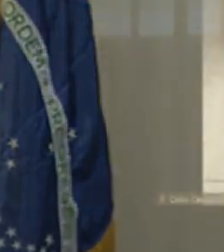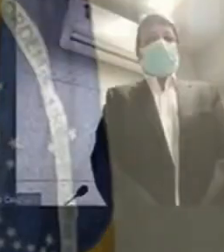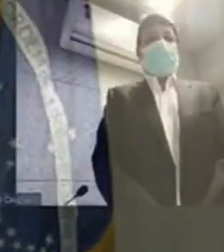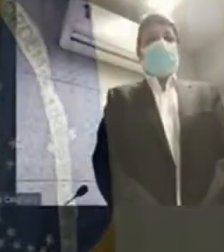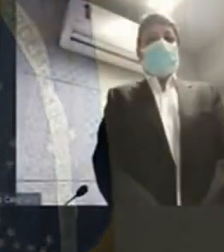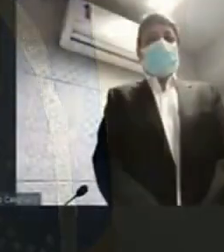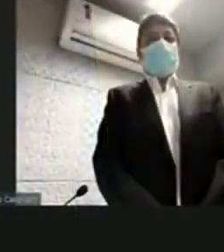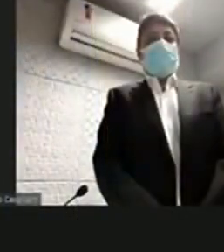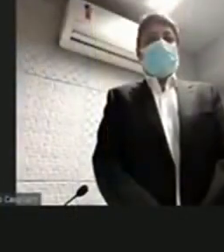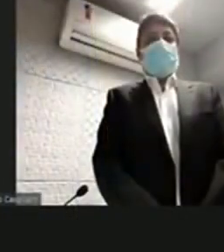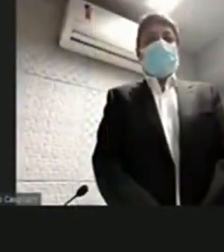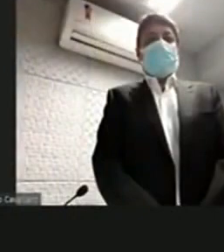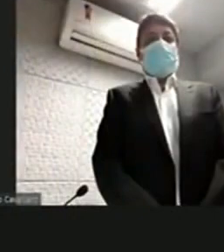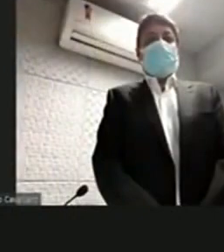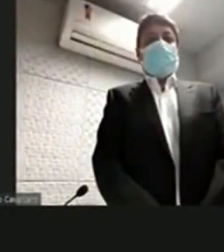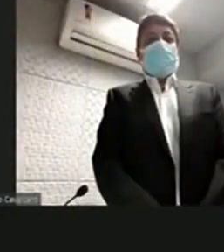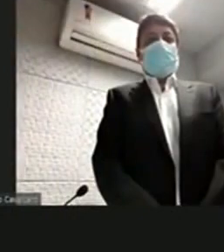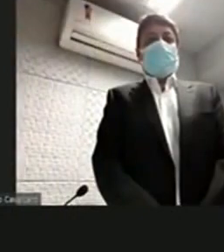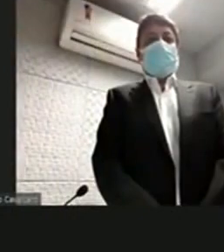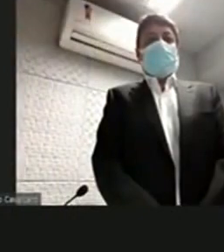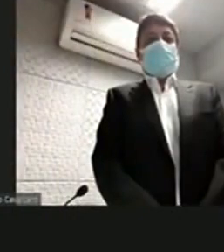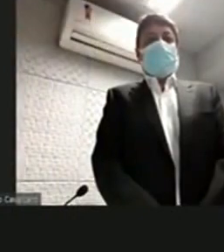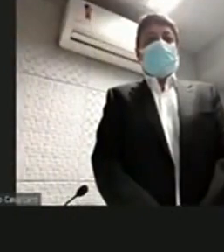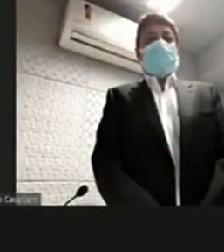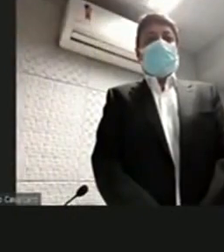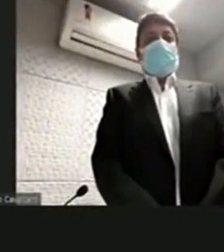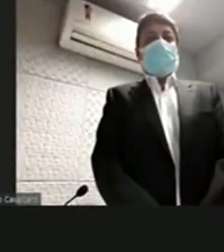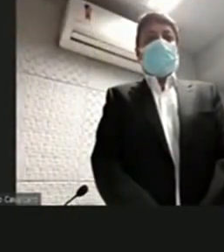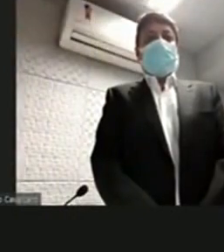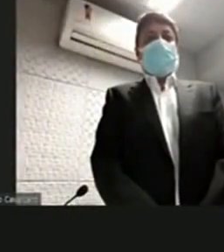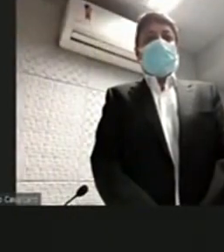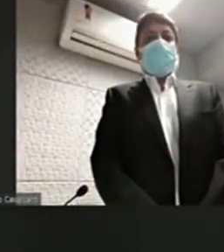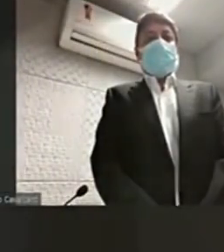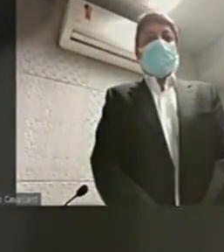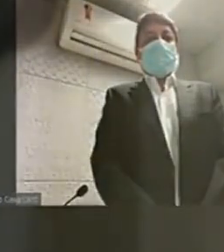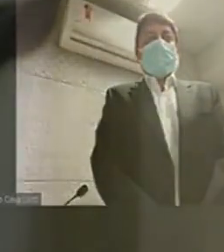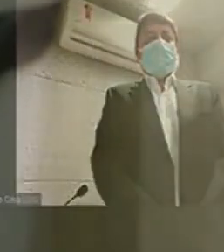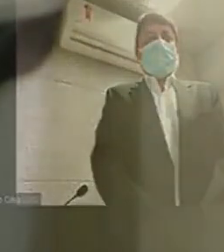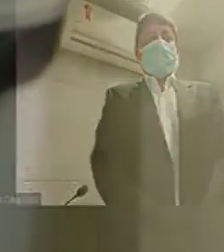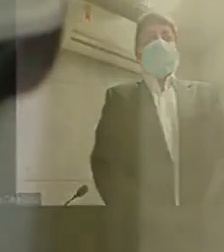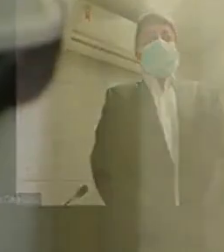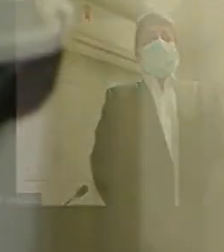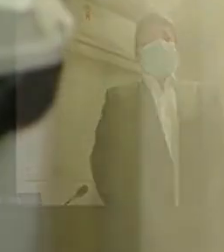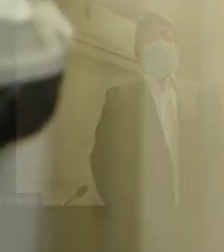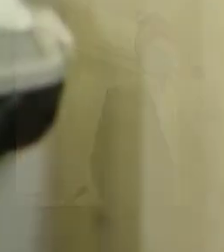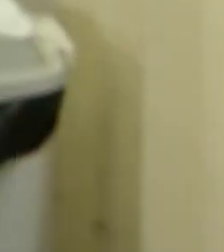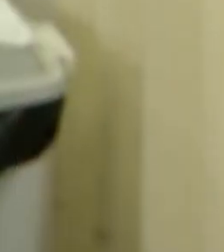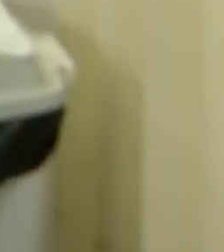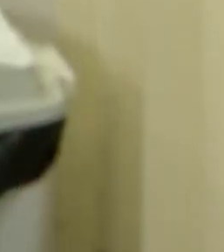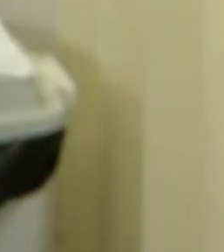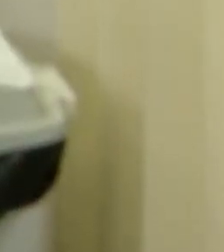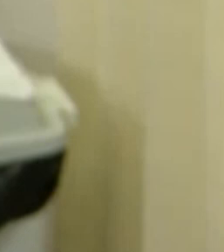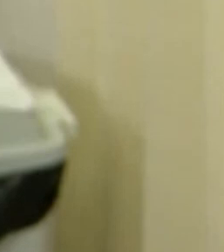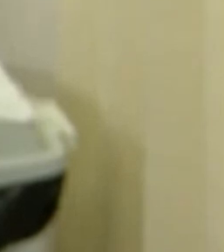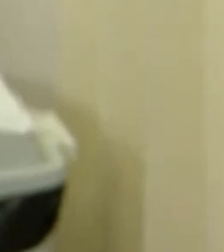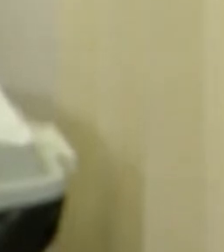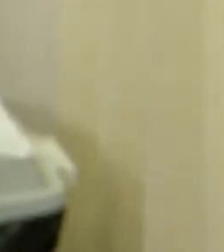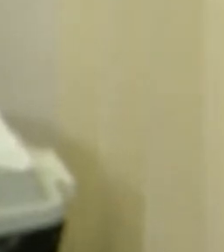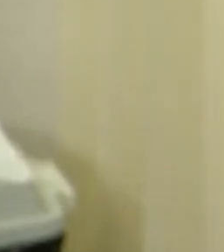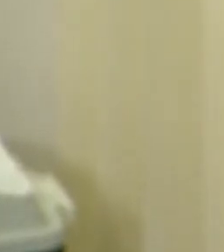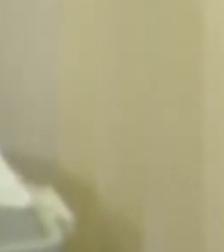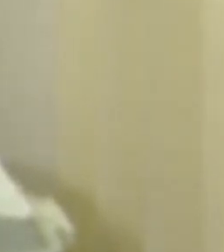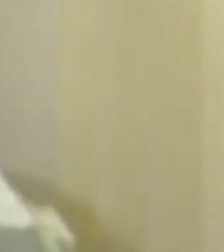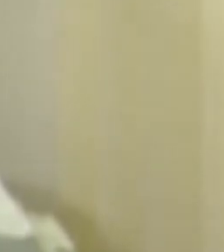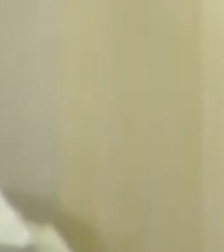teu seio, ó liberdade, desafia o nosso peito ao próprio monte, combate